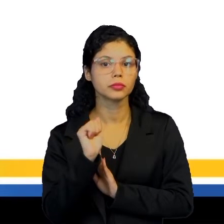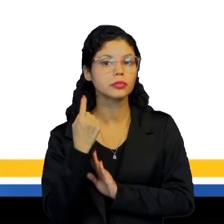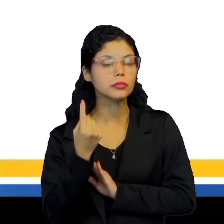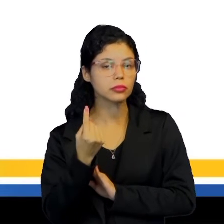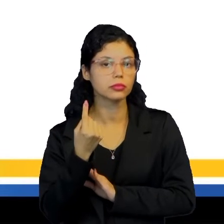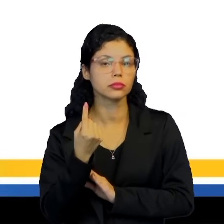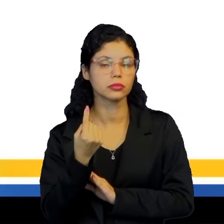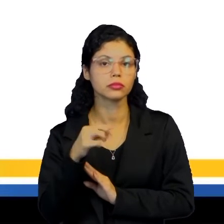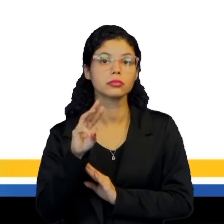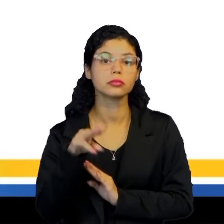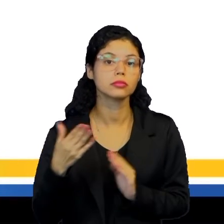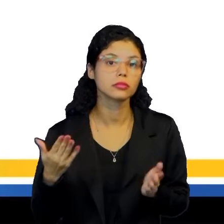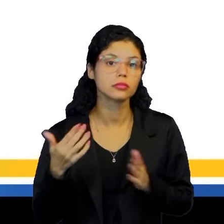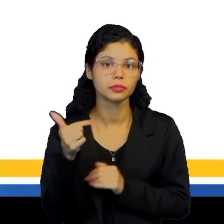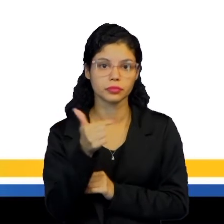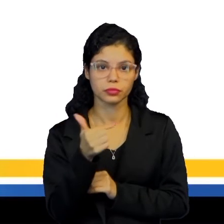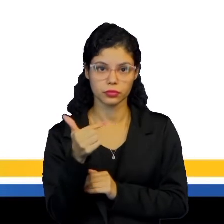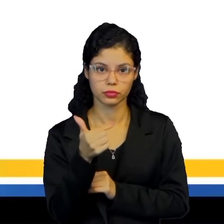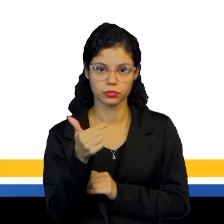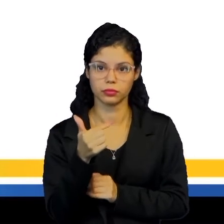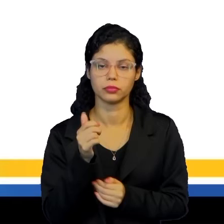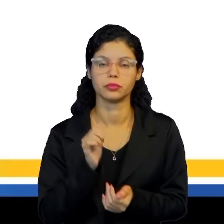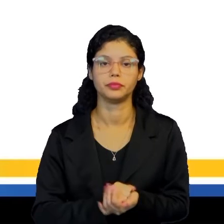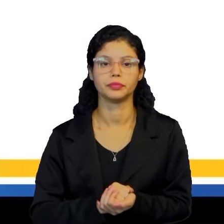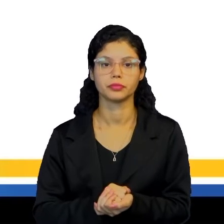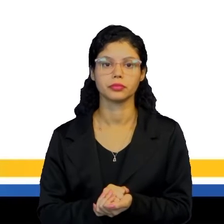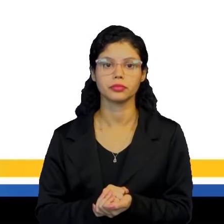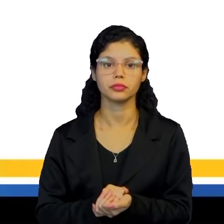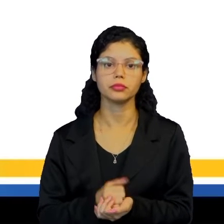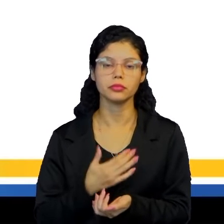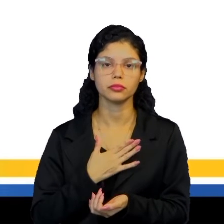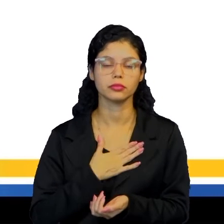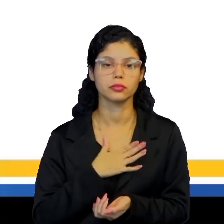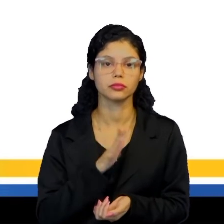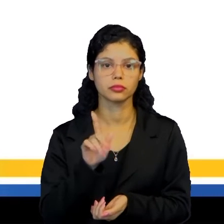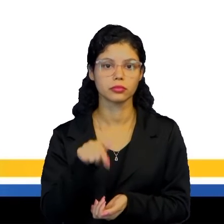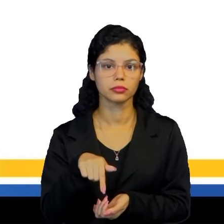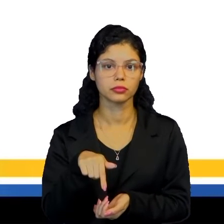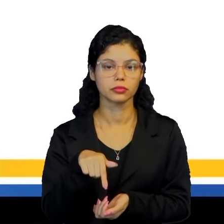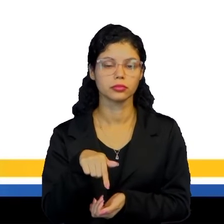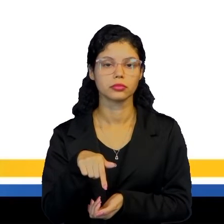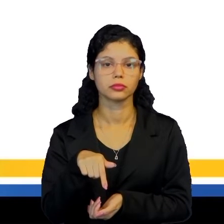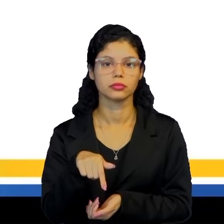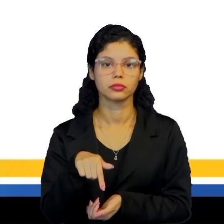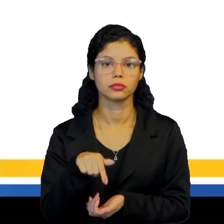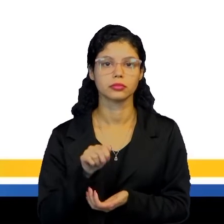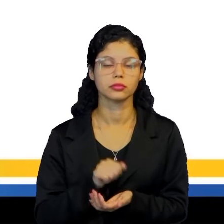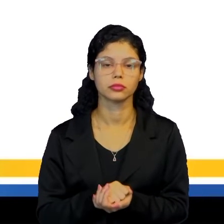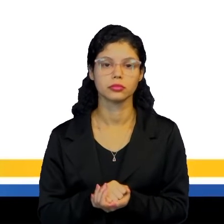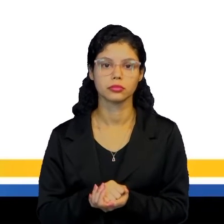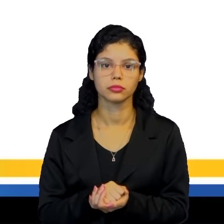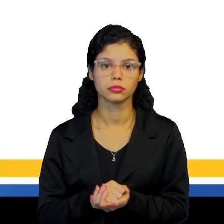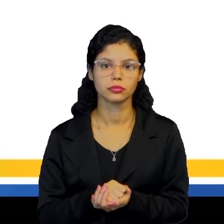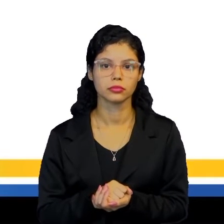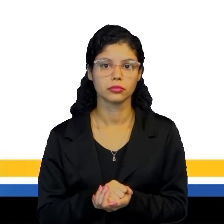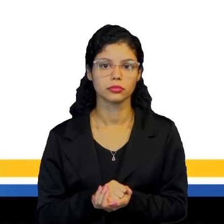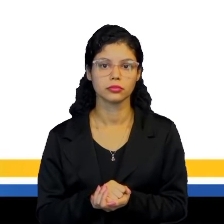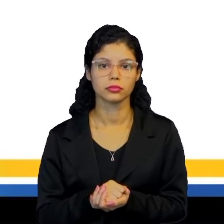O A1 é quem? O 2. A minha razão. Quem é a minha razão? O